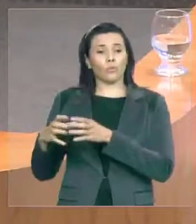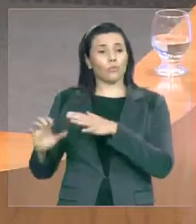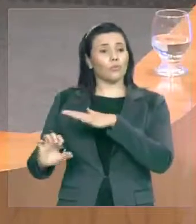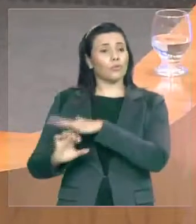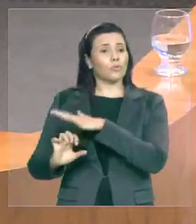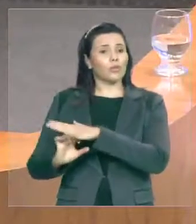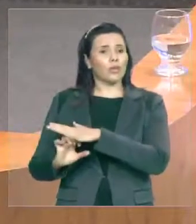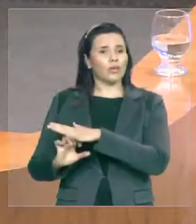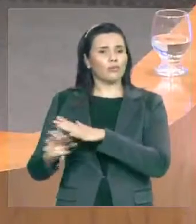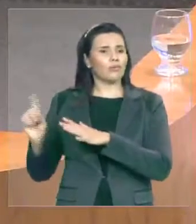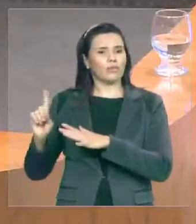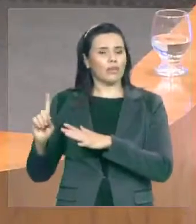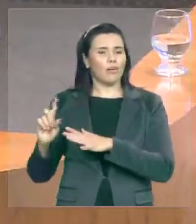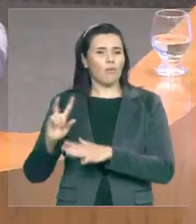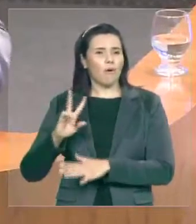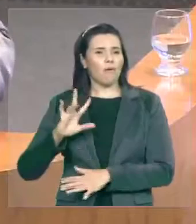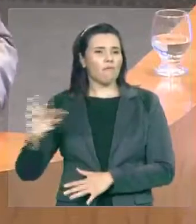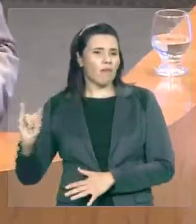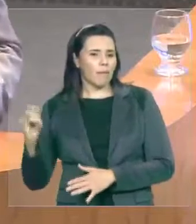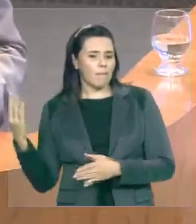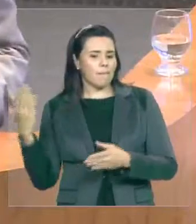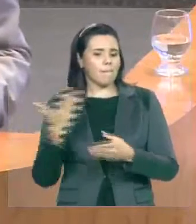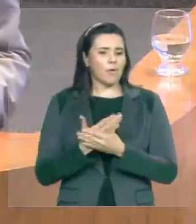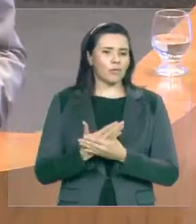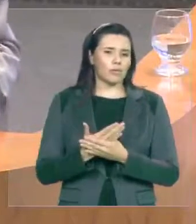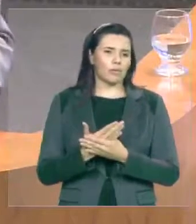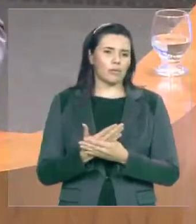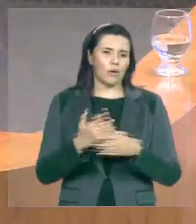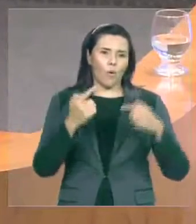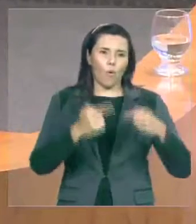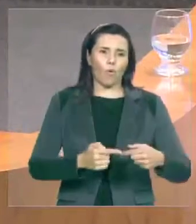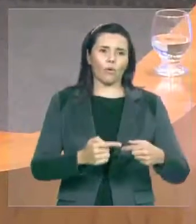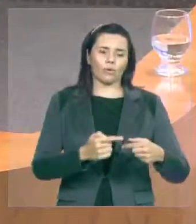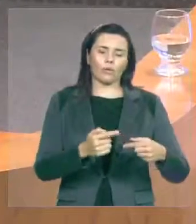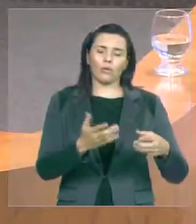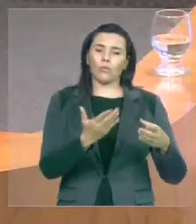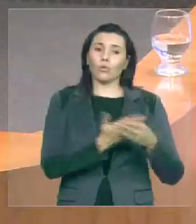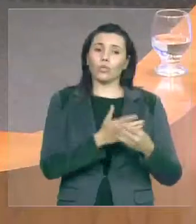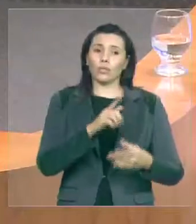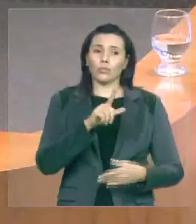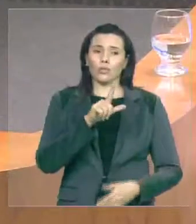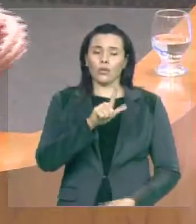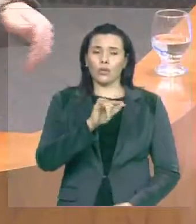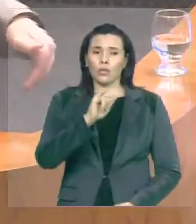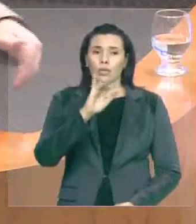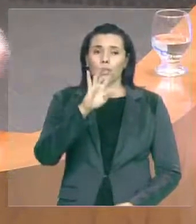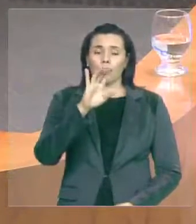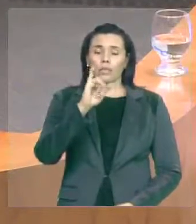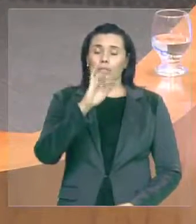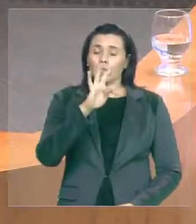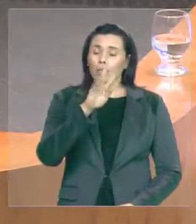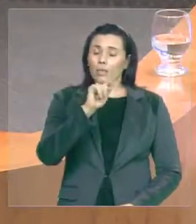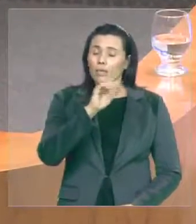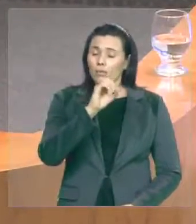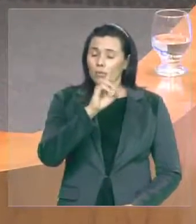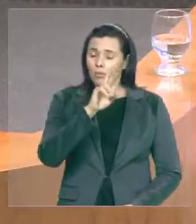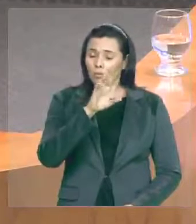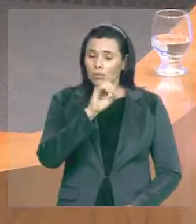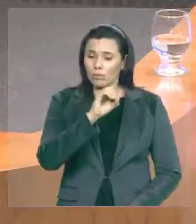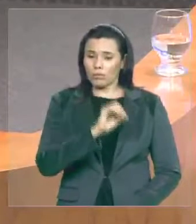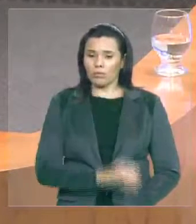na justiça, até porque o presidente José Luiz Medeiros declarou em